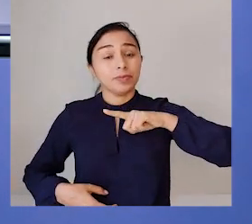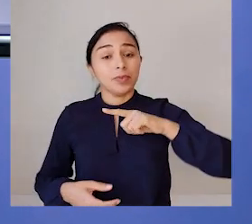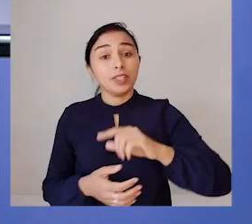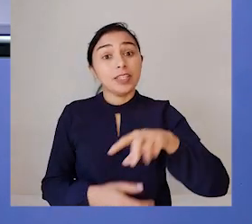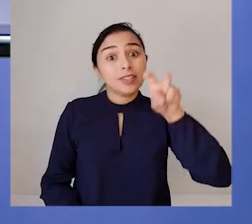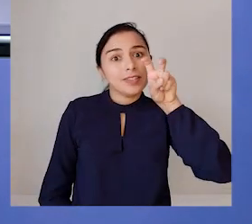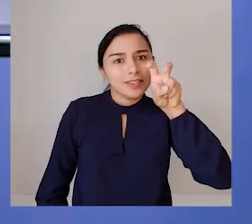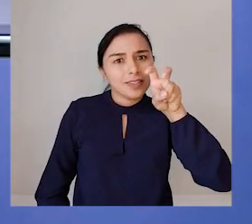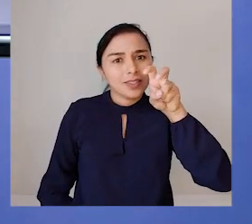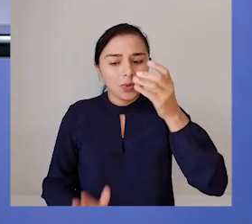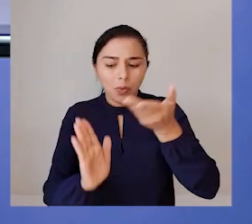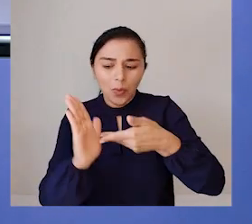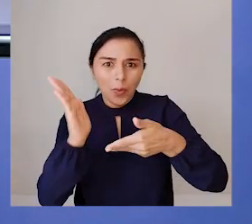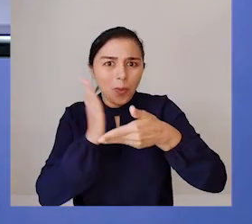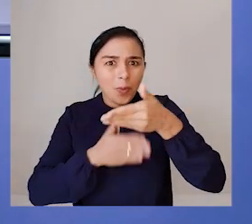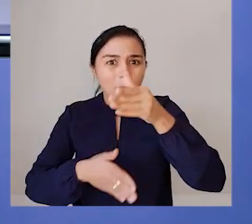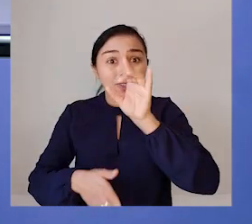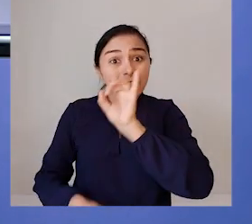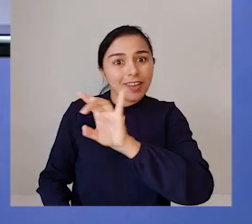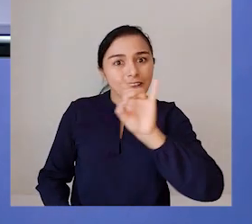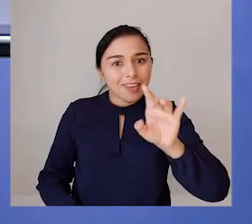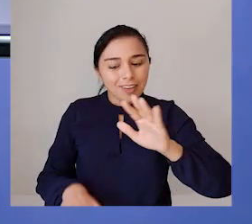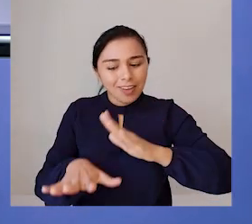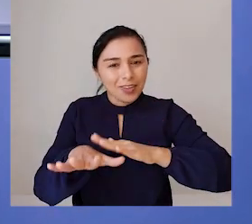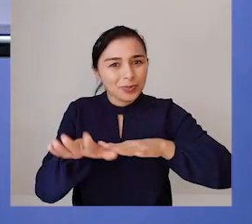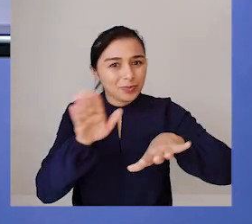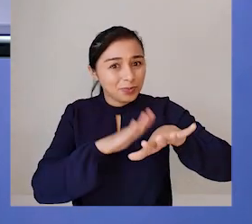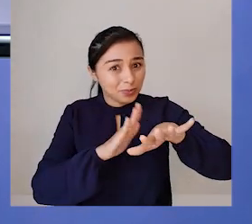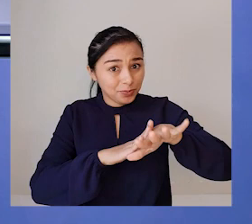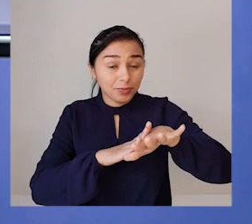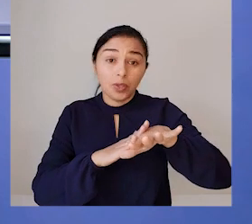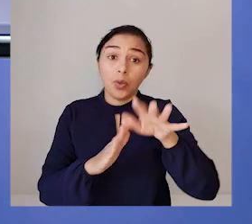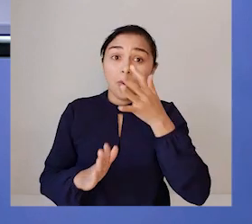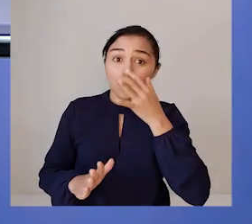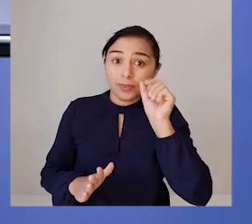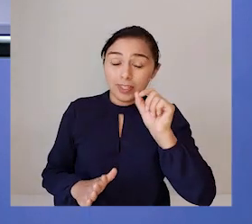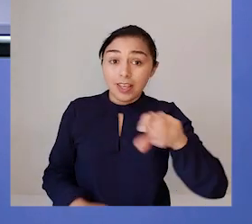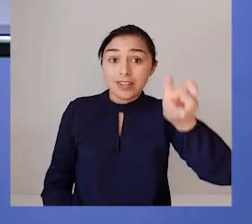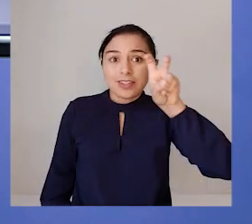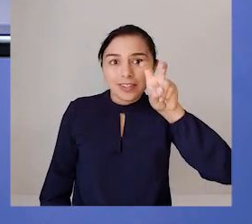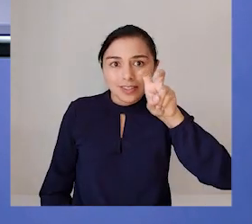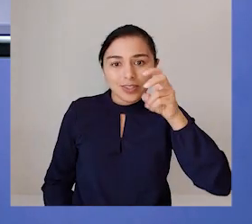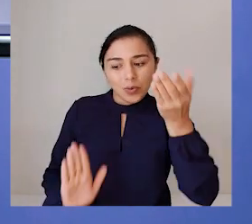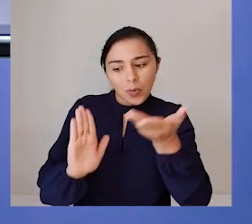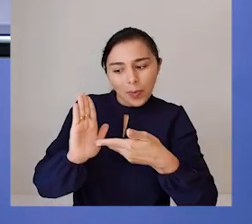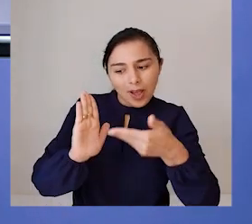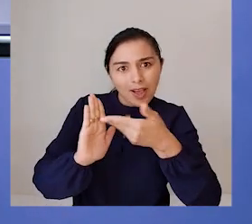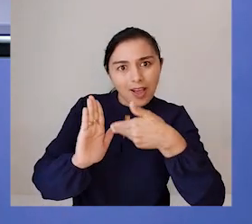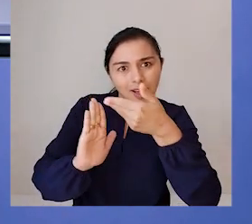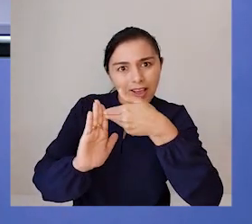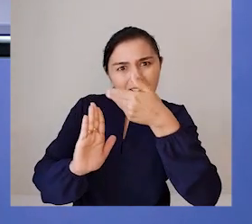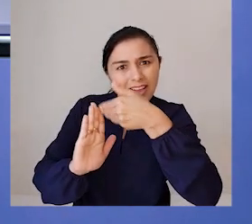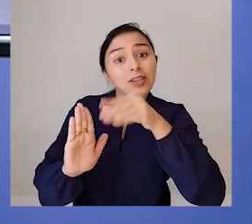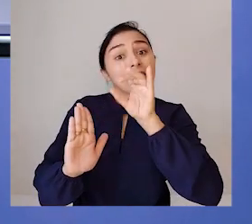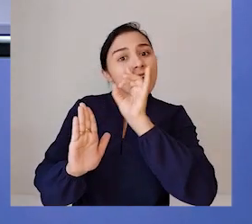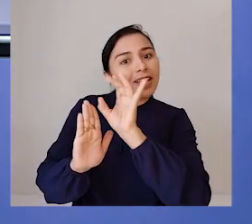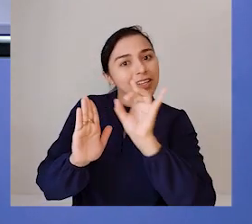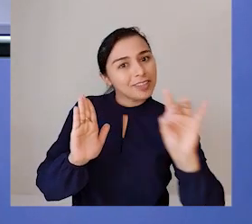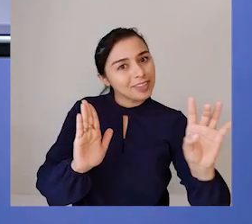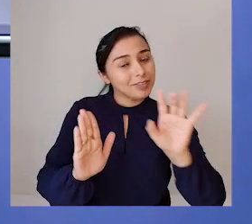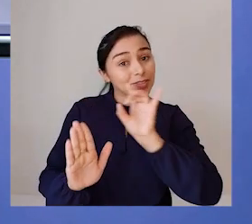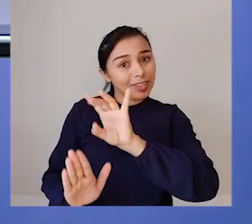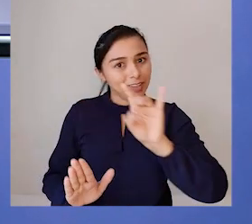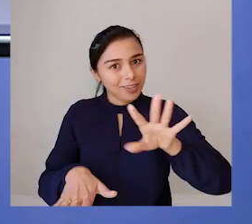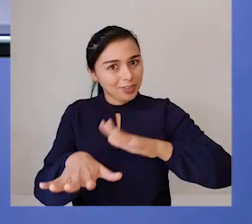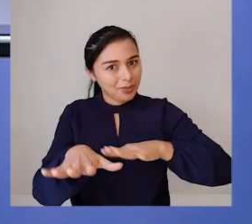5 cortes em cada mão. Agora atenção, são 5 cortes em cada mão. Nós não vamos colocar o